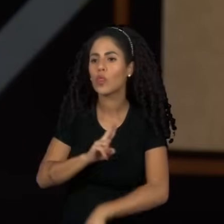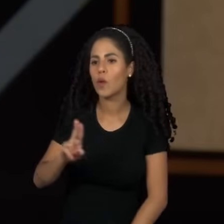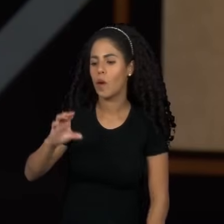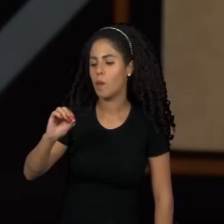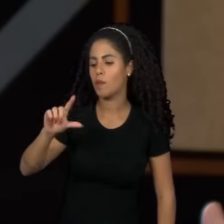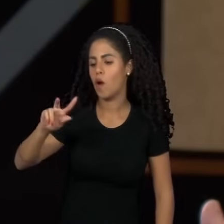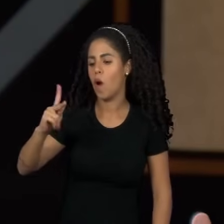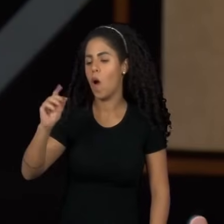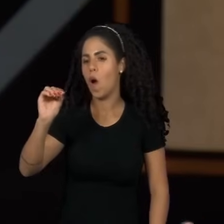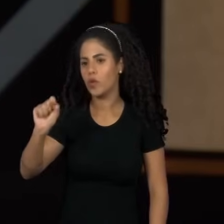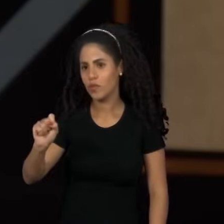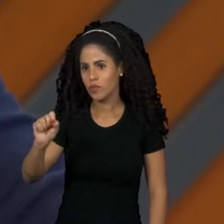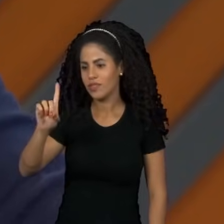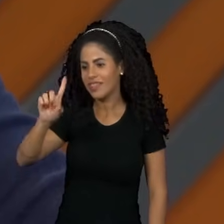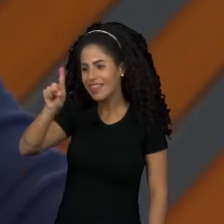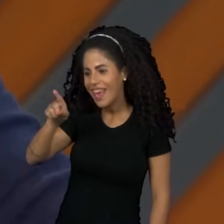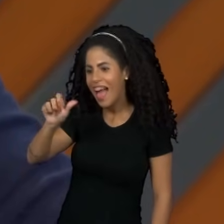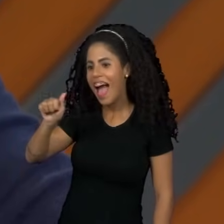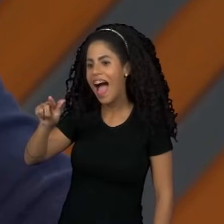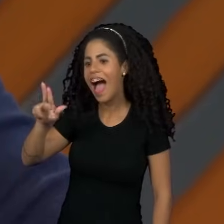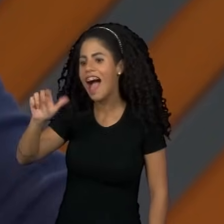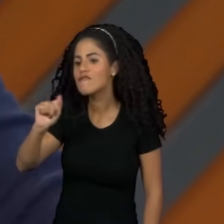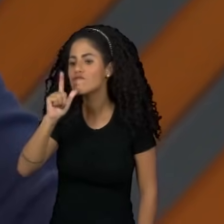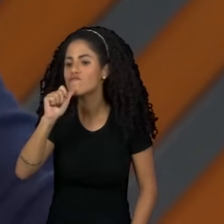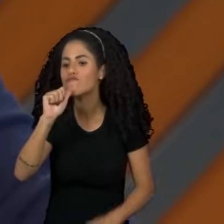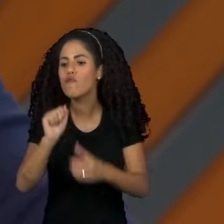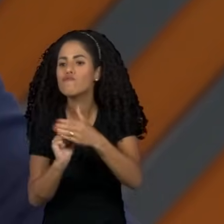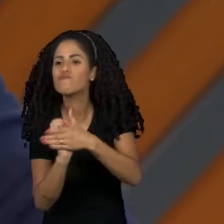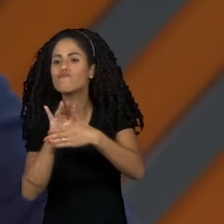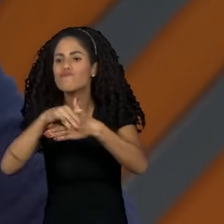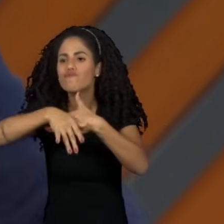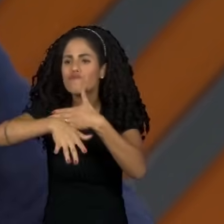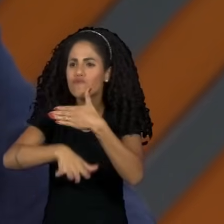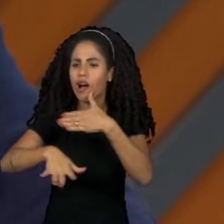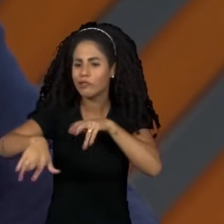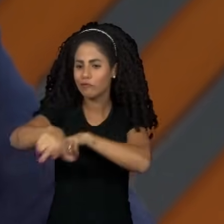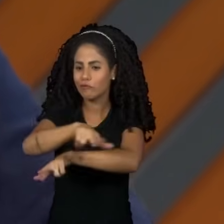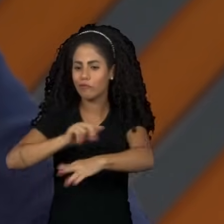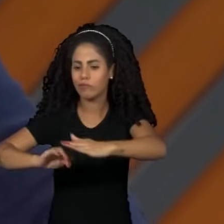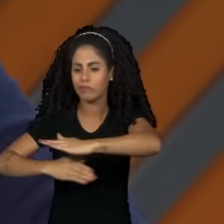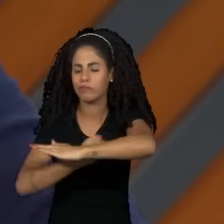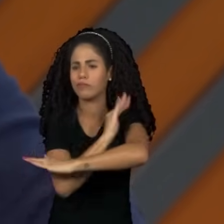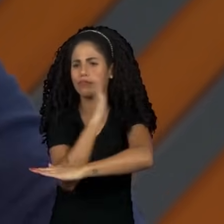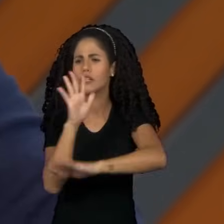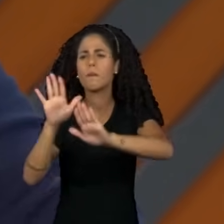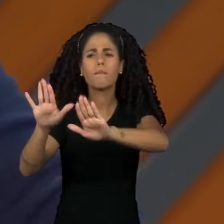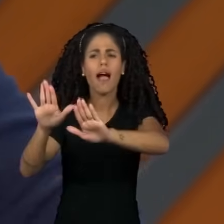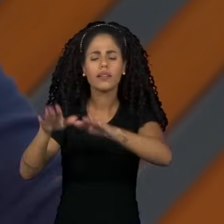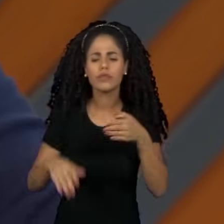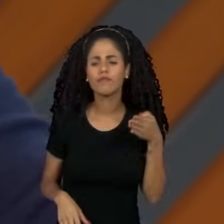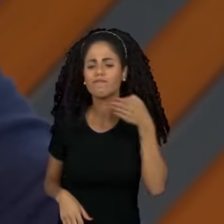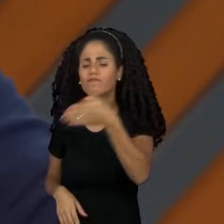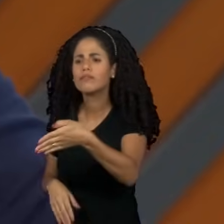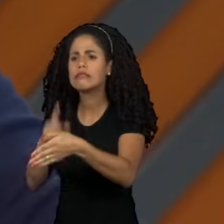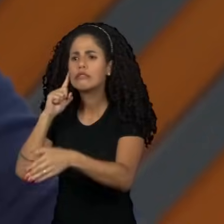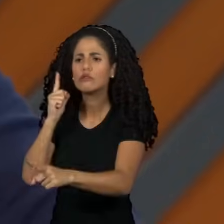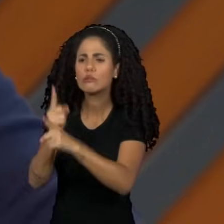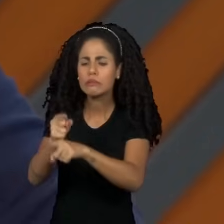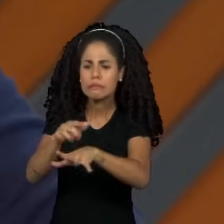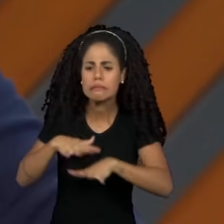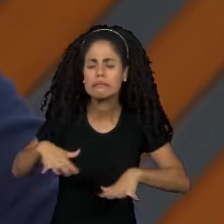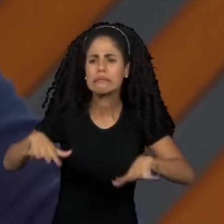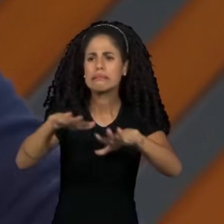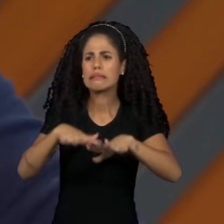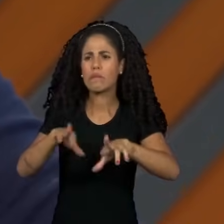é uma referência em biodiversidade. Entretanto, quando você chegou lá, você encontrou um cenário